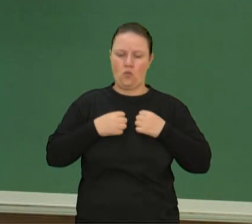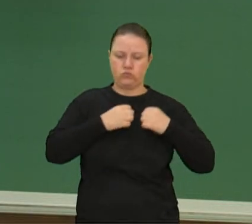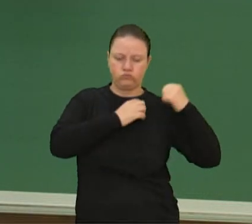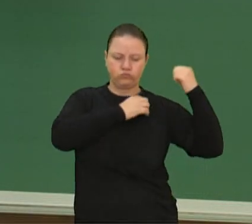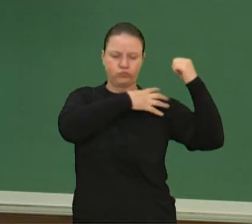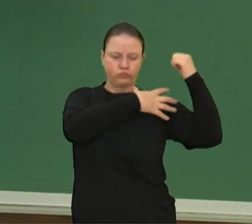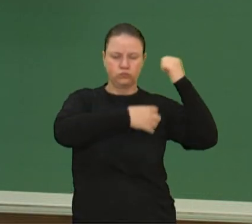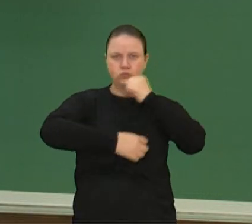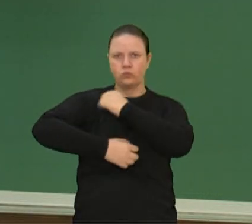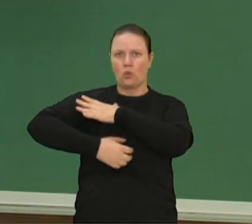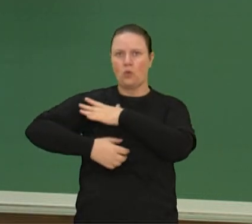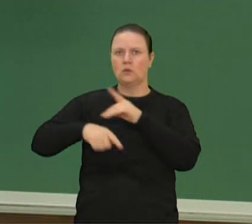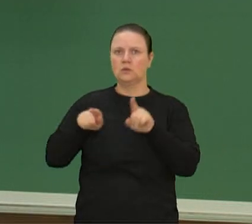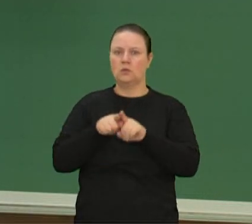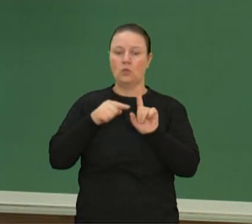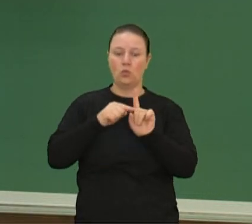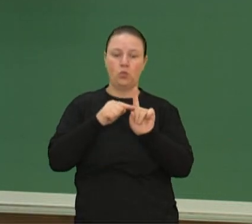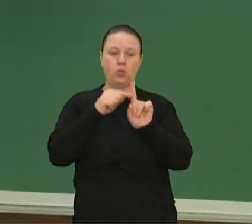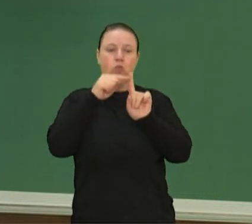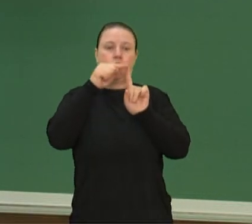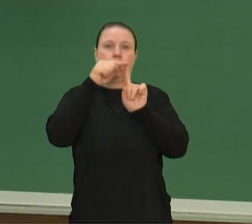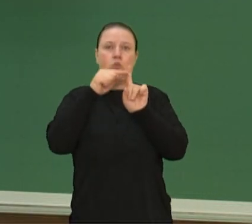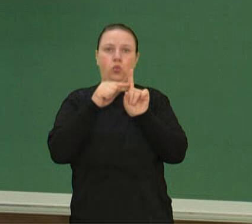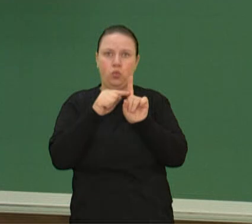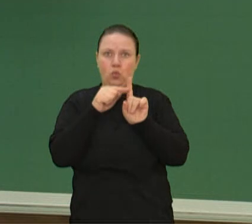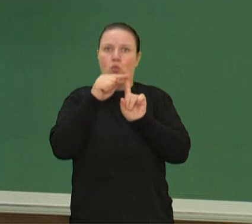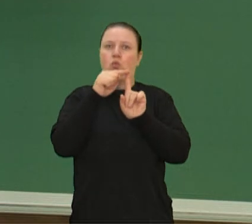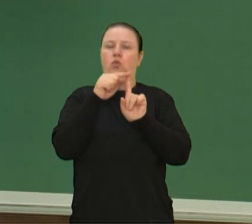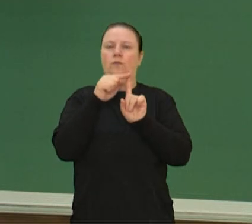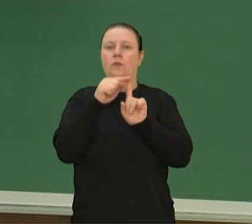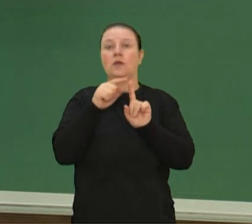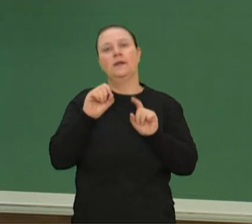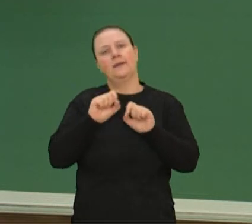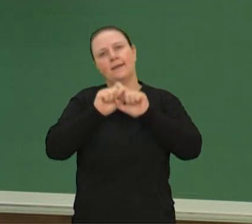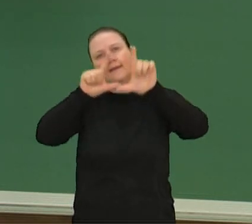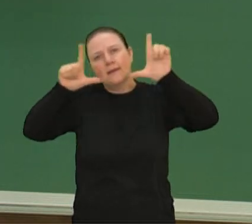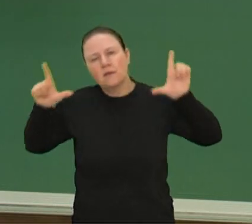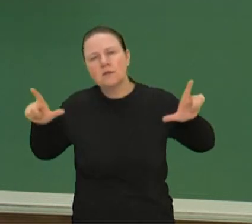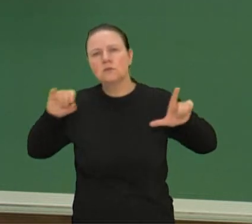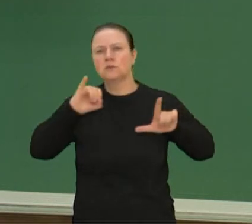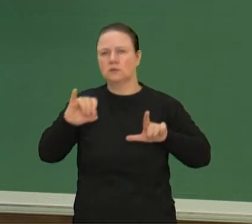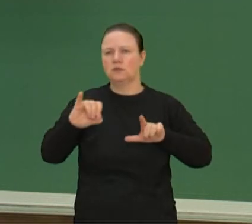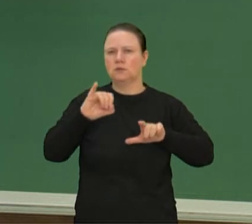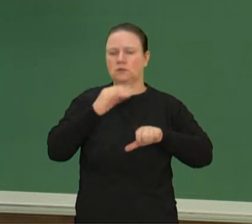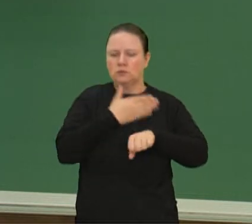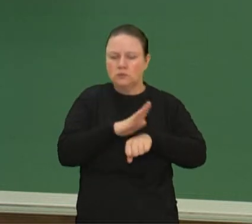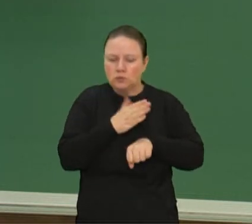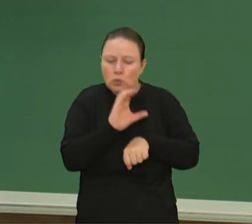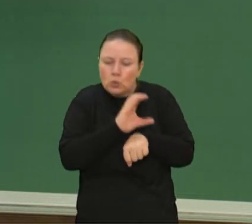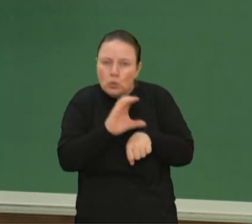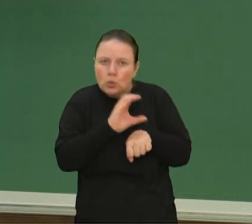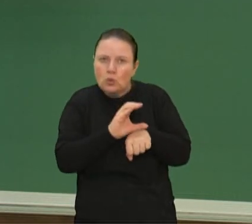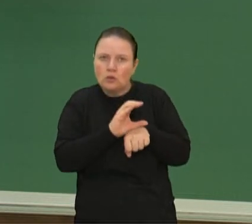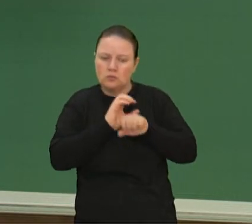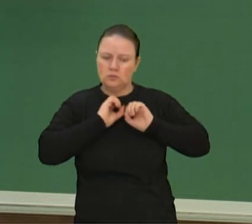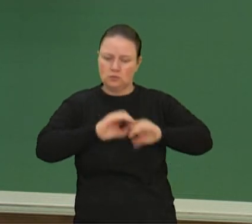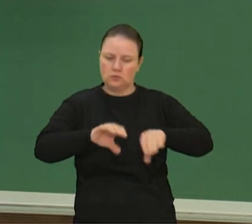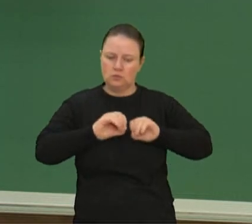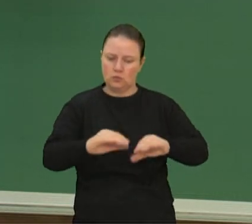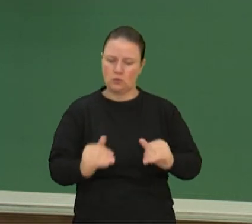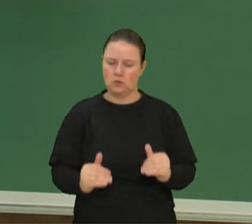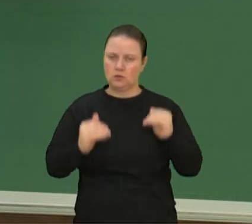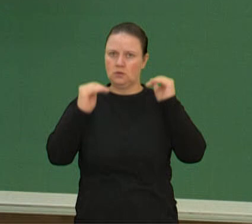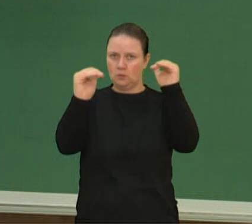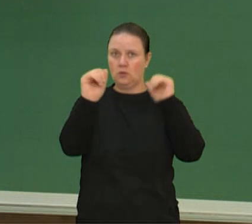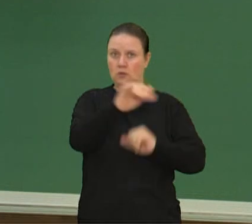e respostas endócrinas. É claro que se você fizer um curso superior na área de educação física ou outras áreas da saúde,